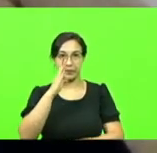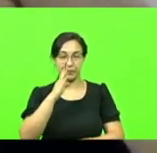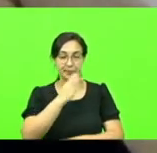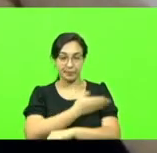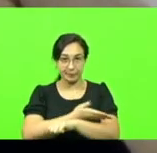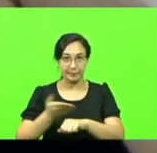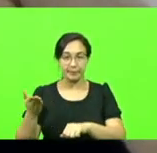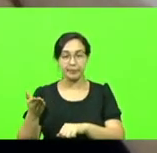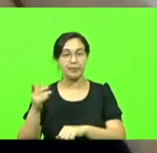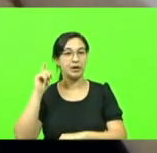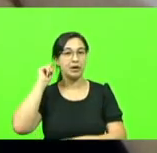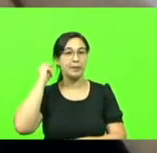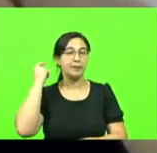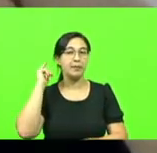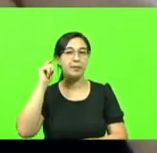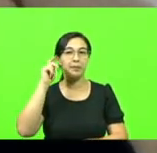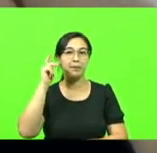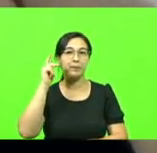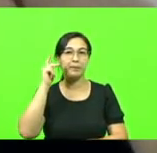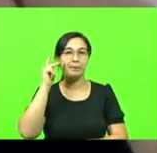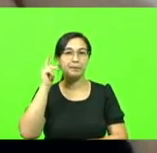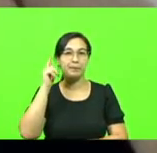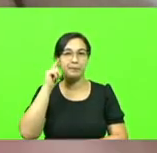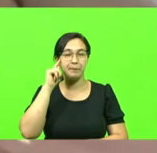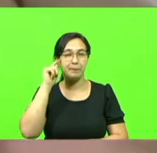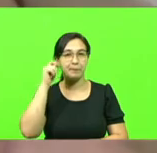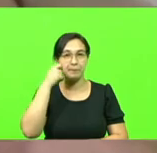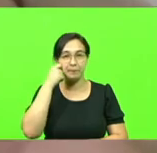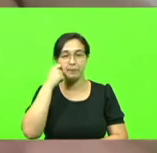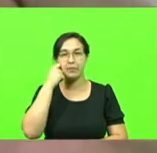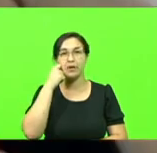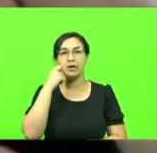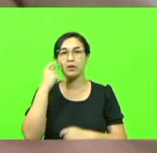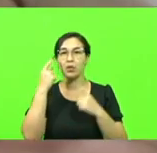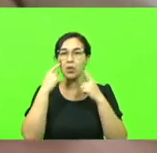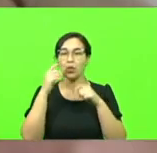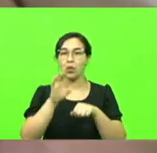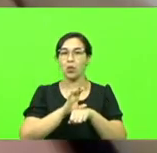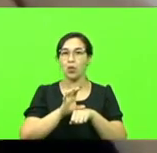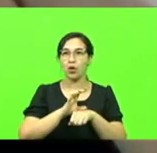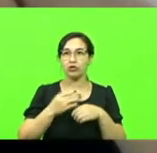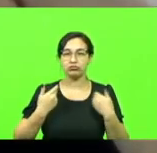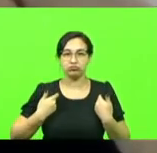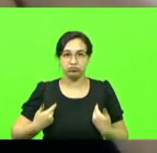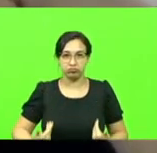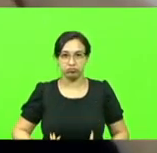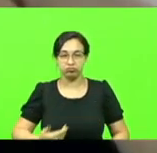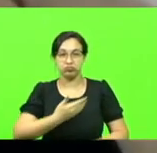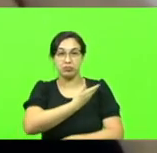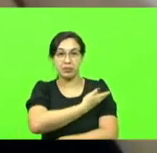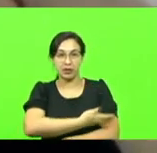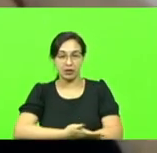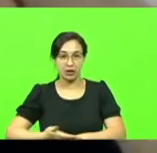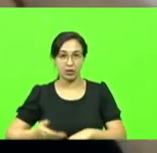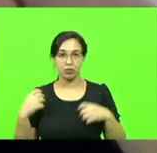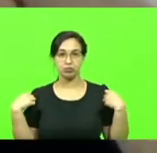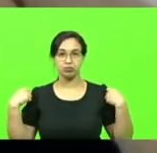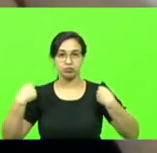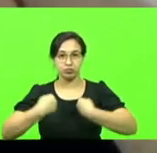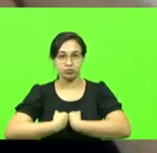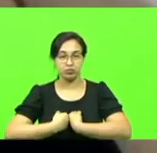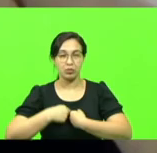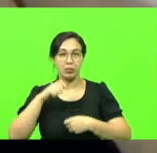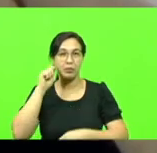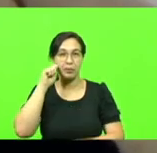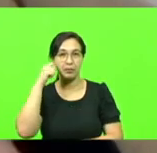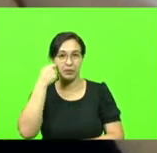cabelos pretos, olhos castanhos, estou usando uma camiseta branca com casaco preto, utilizo nesse